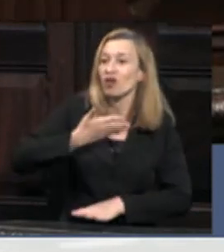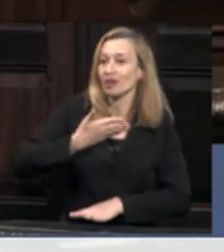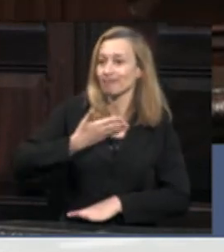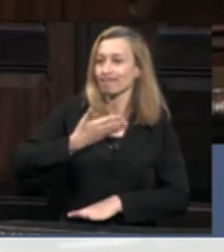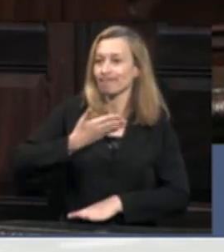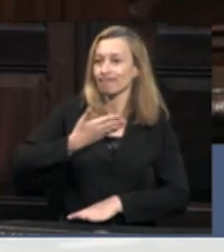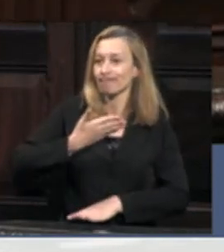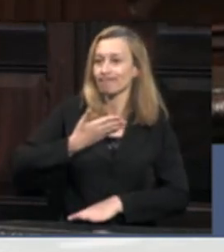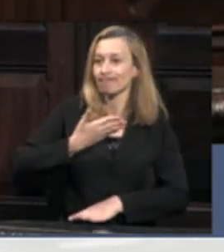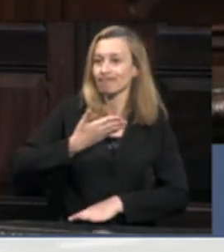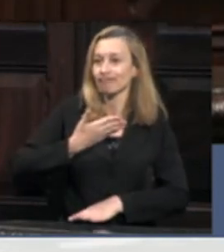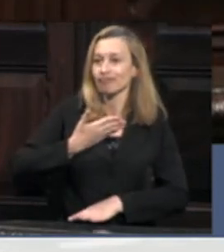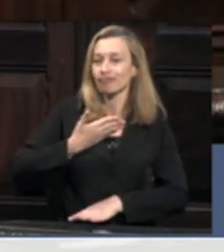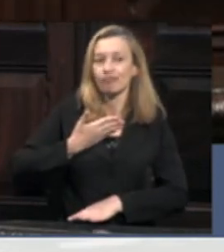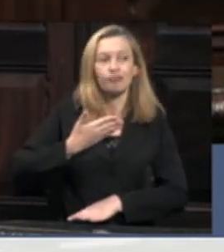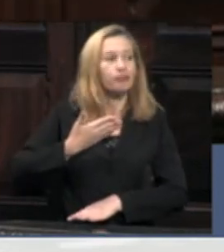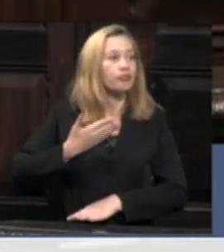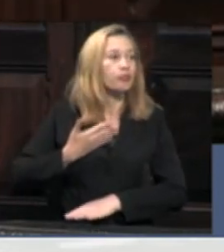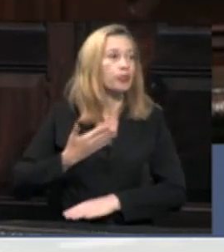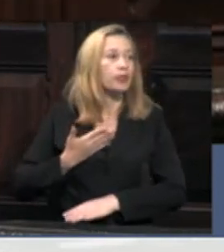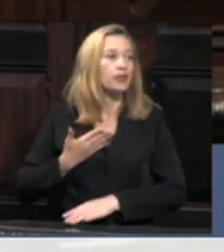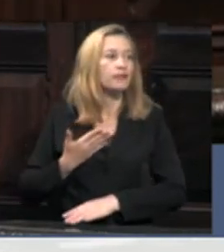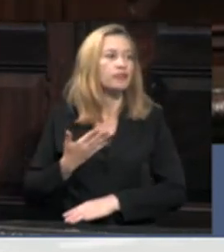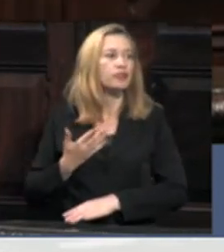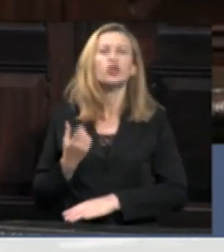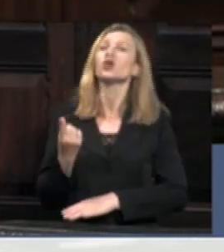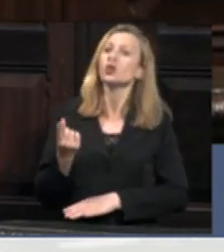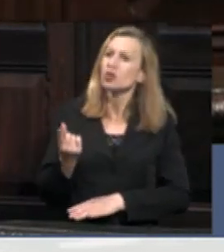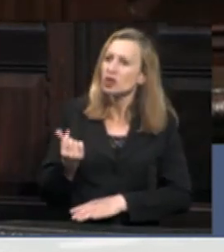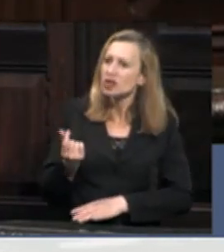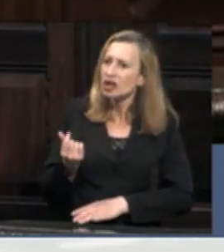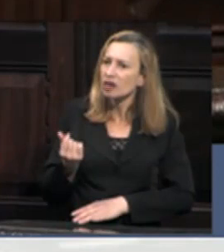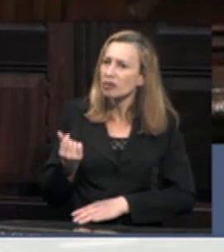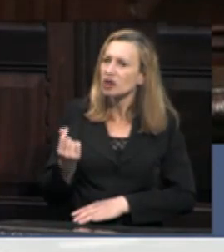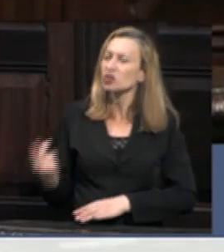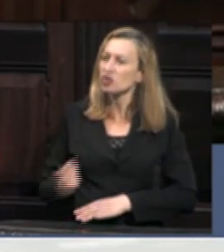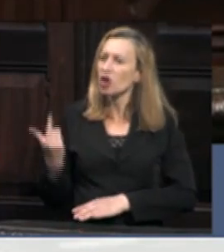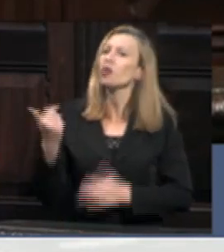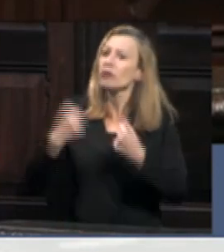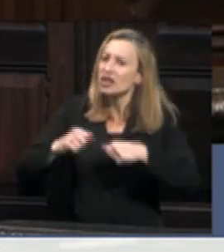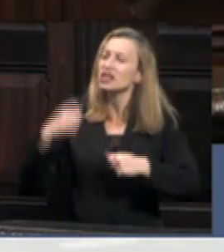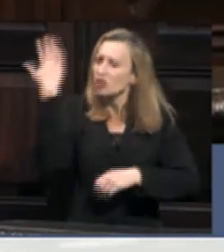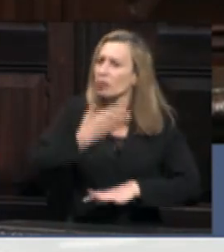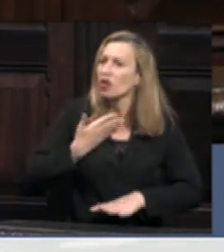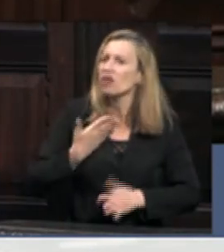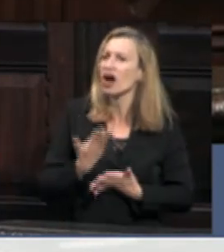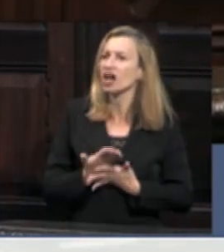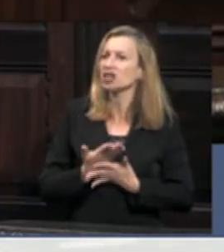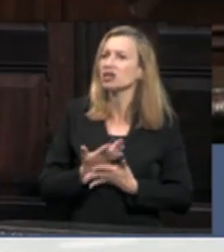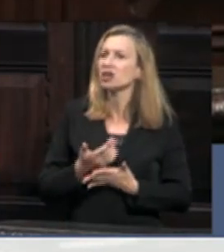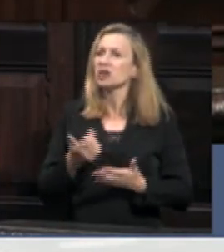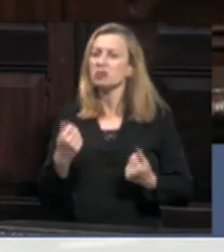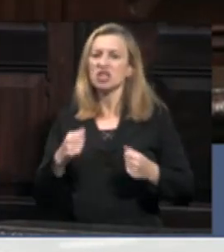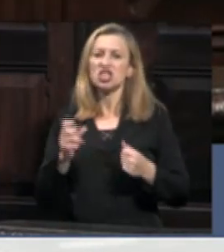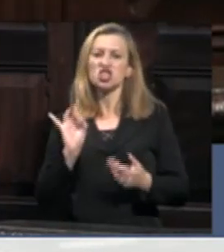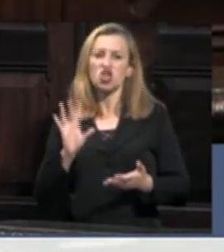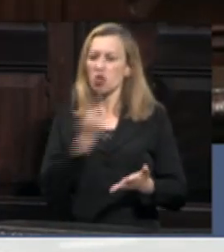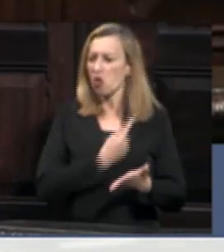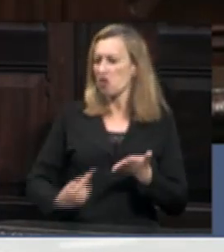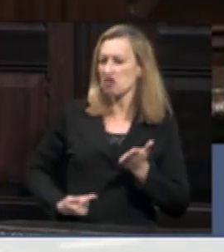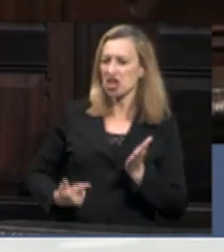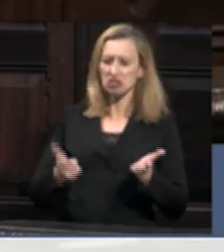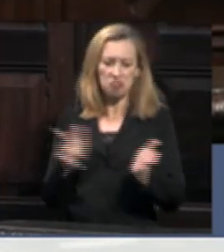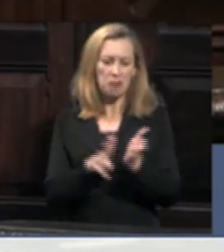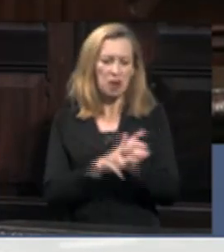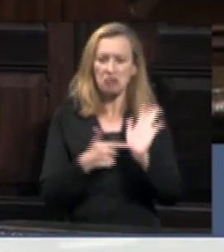Da mesma maneira, repito, senhor presidente, que esse orçamento precisa ser comprovado. Não basta que o governo do estado mandar para